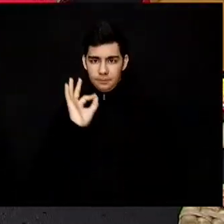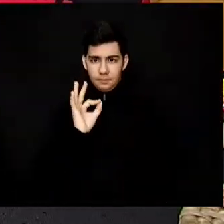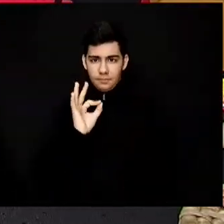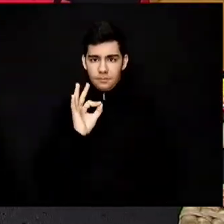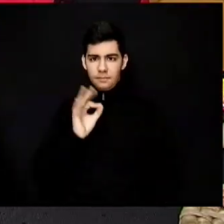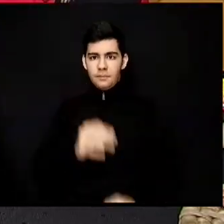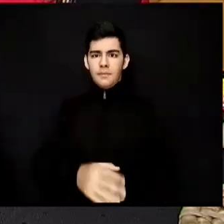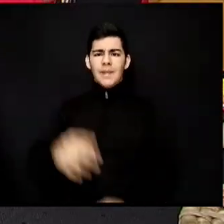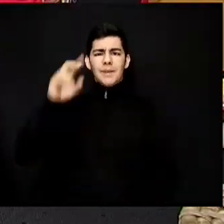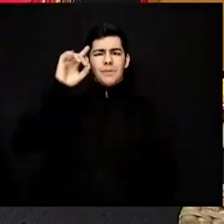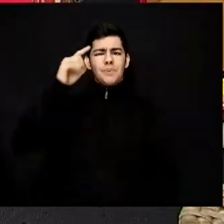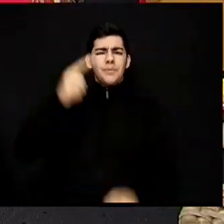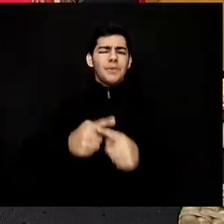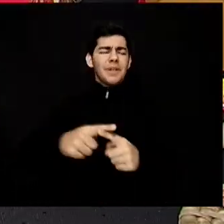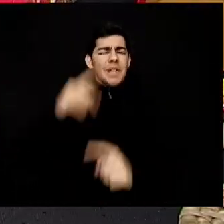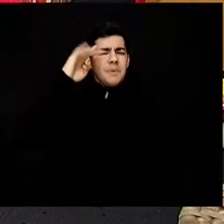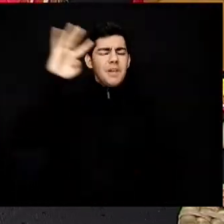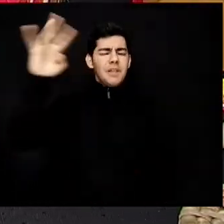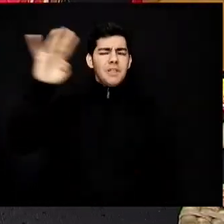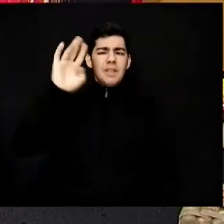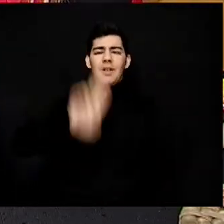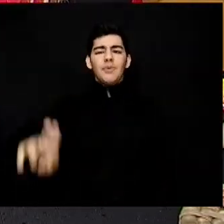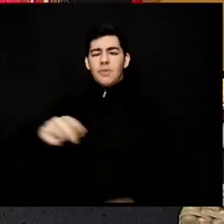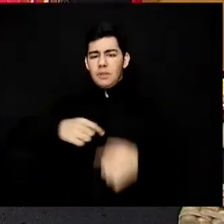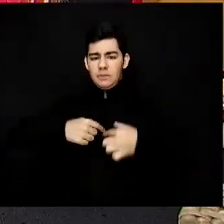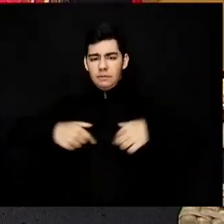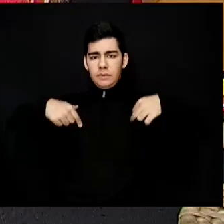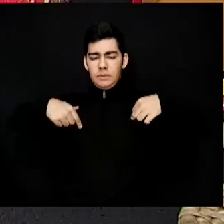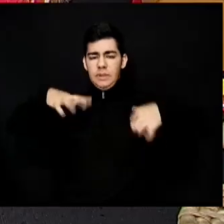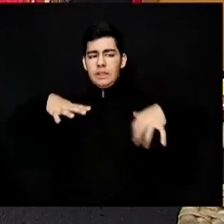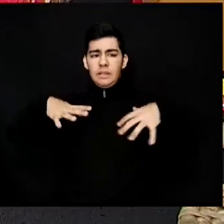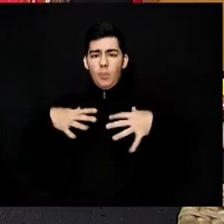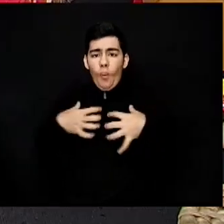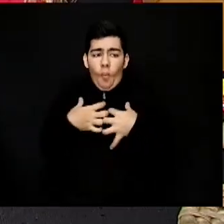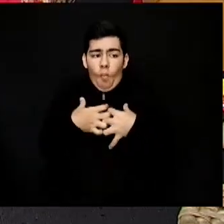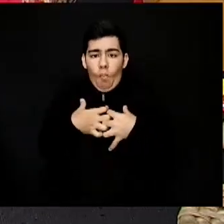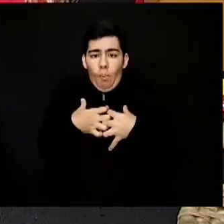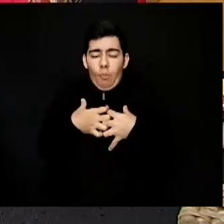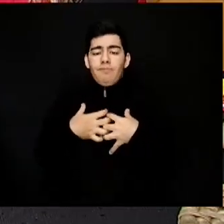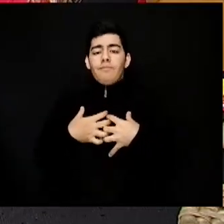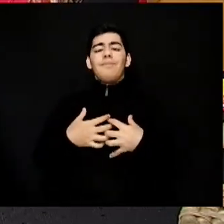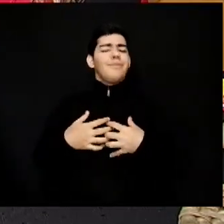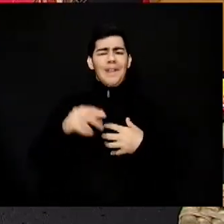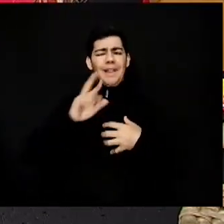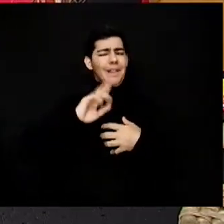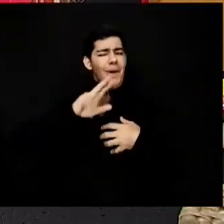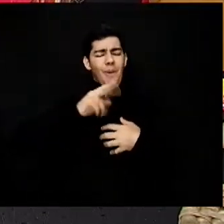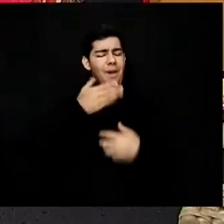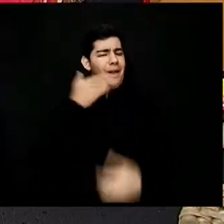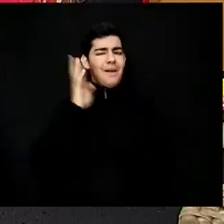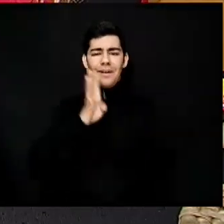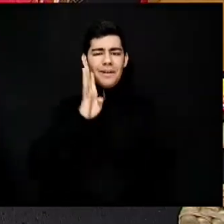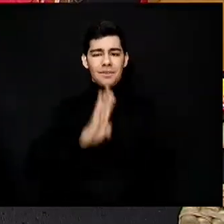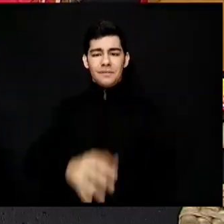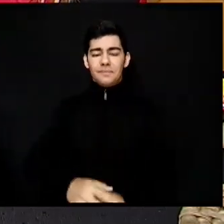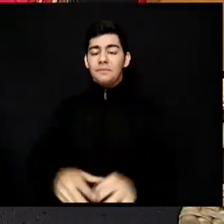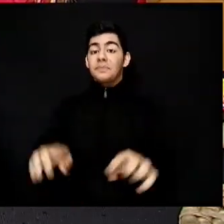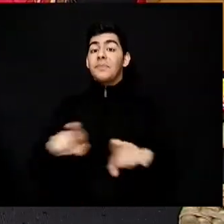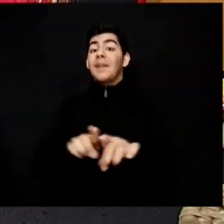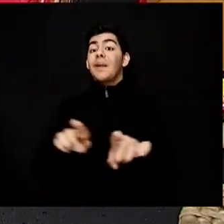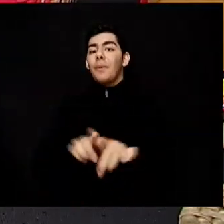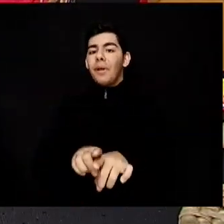apertando, não é legal. Não é legal. Aí eu coloquei aqui pra dar um brilho, uma vida,